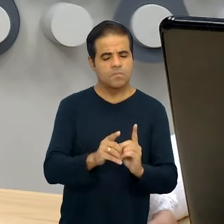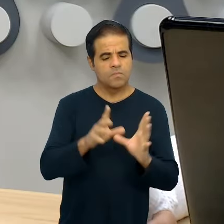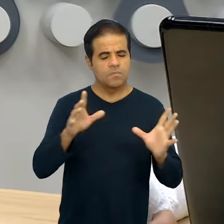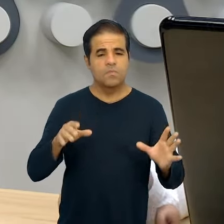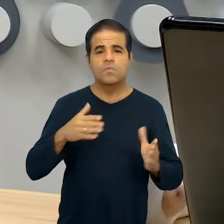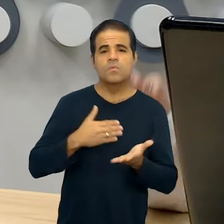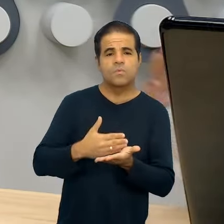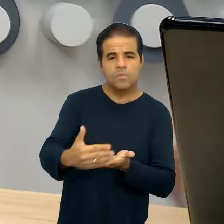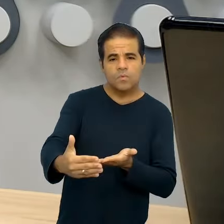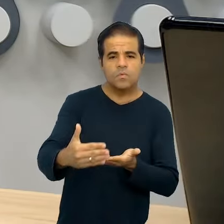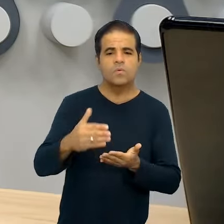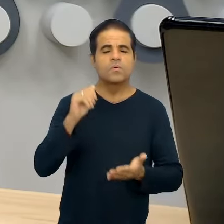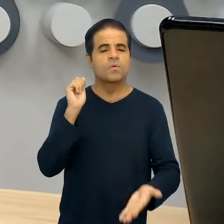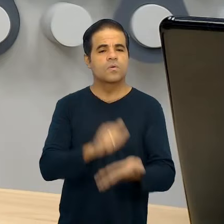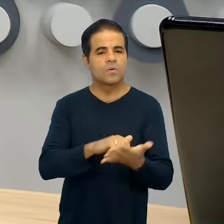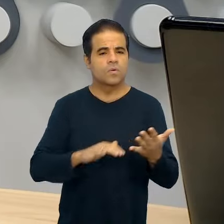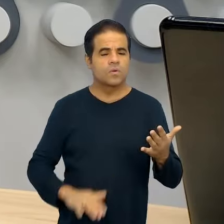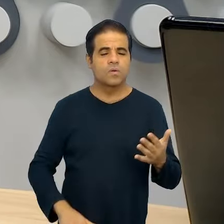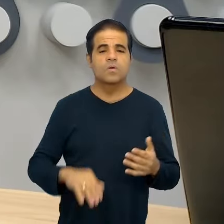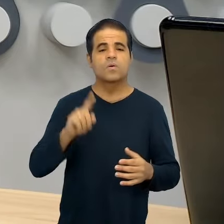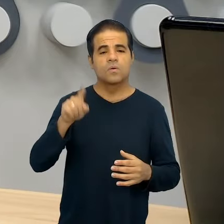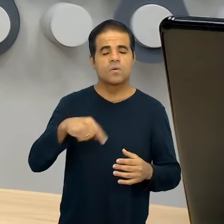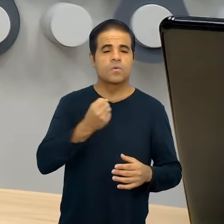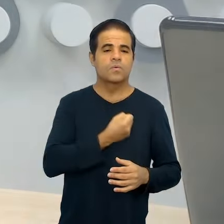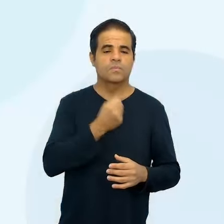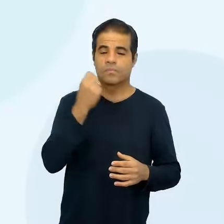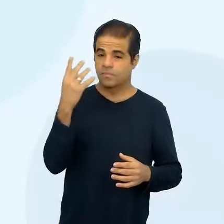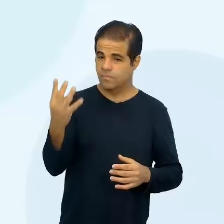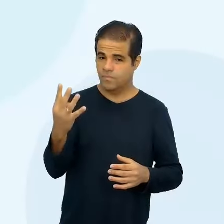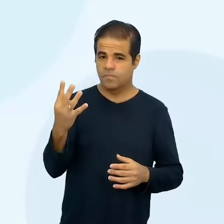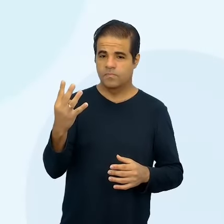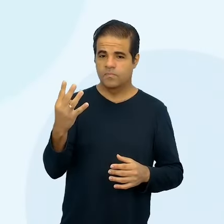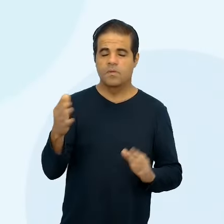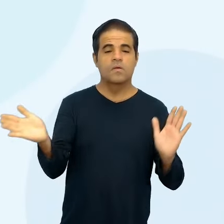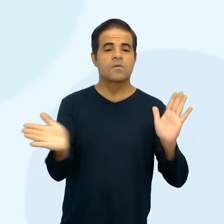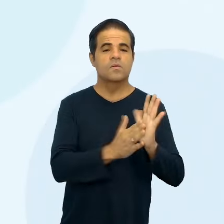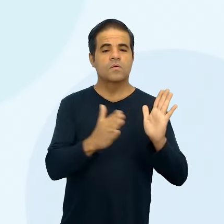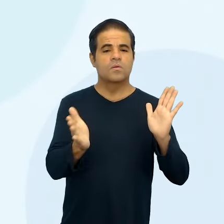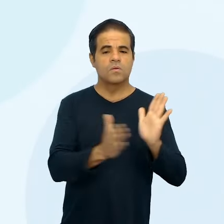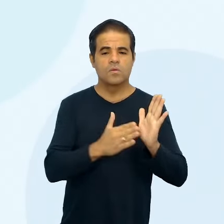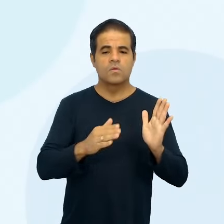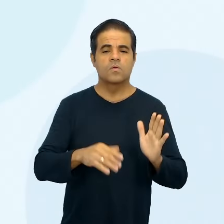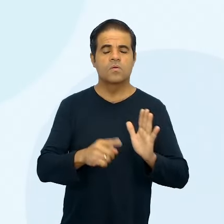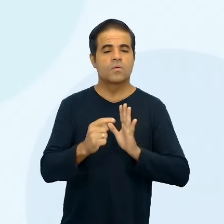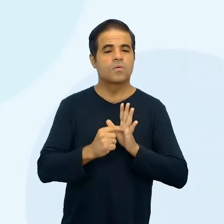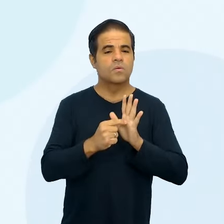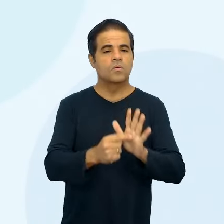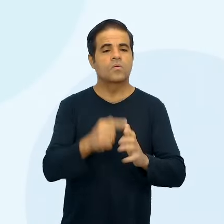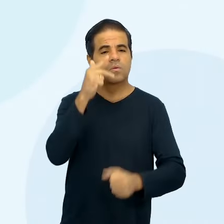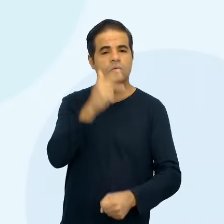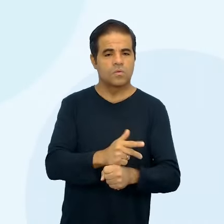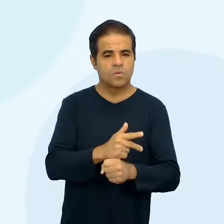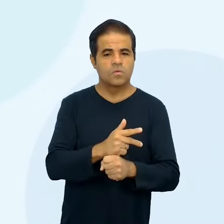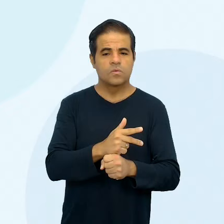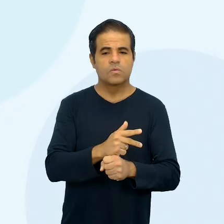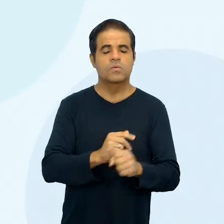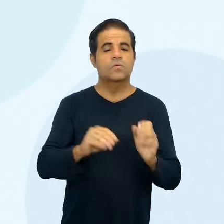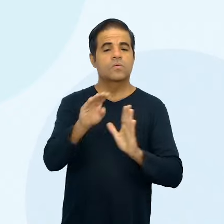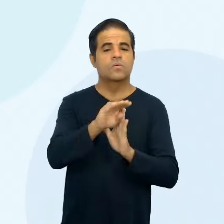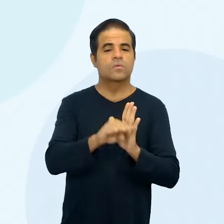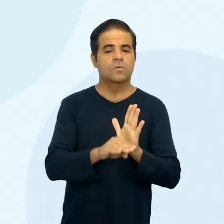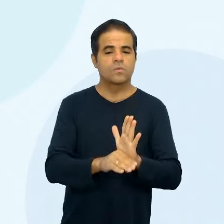Na introdução da atividade de número 4, a proposta é a exibição do vídeo do